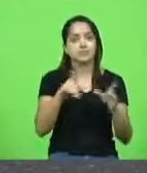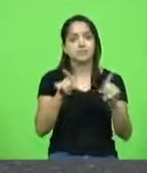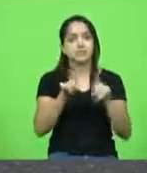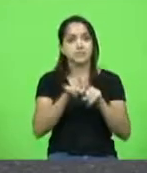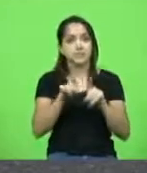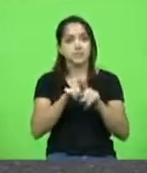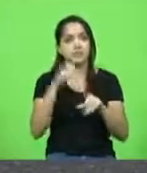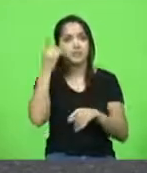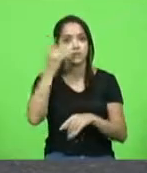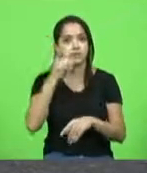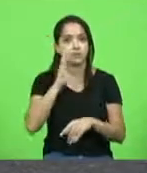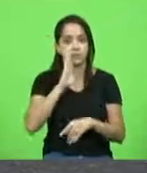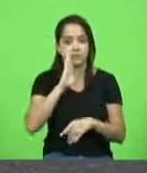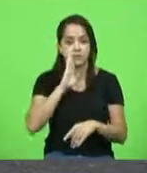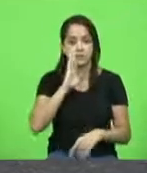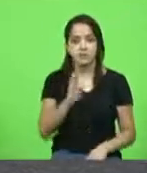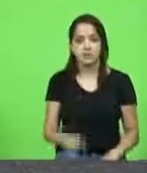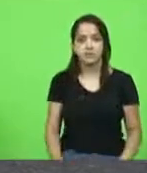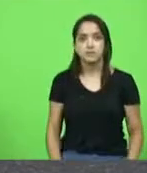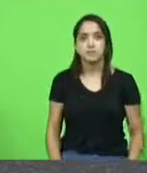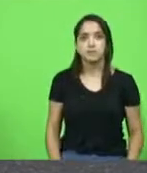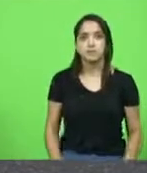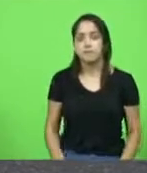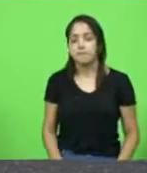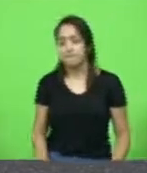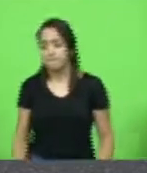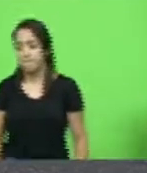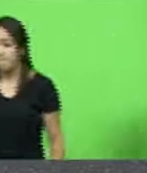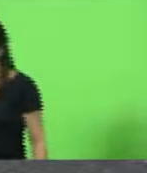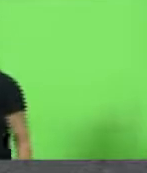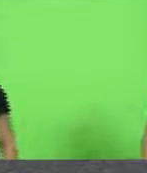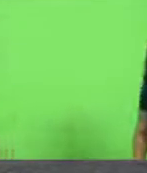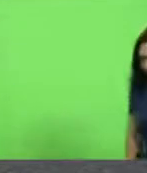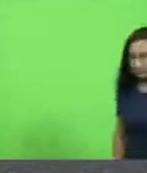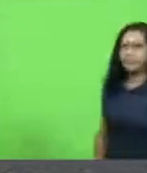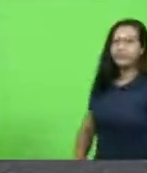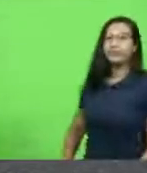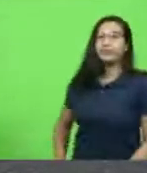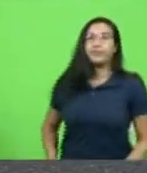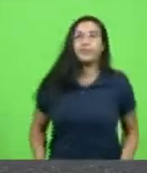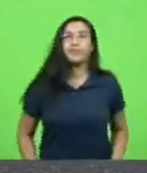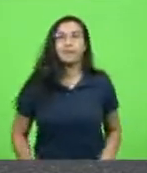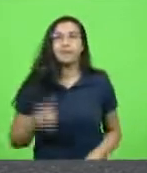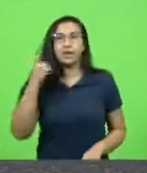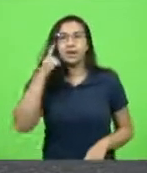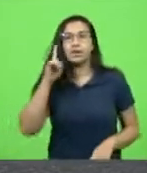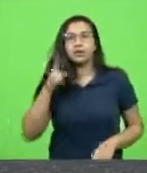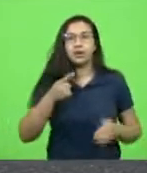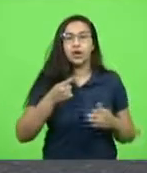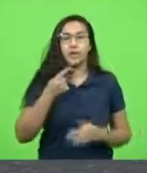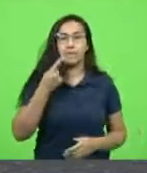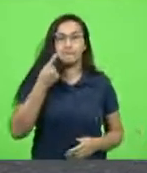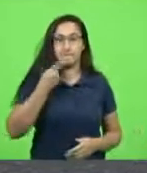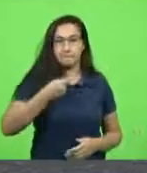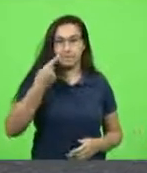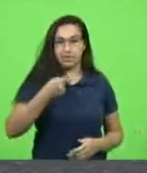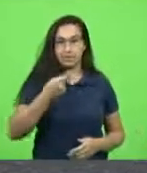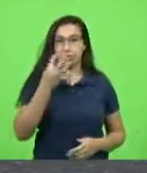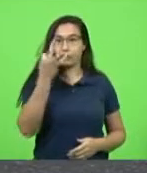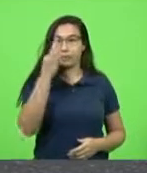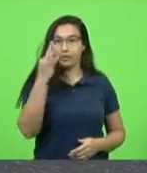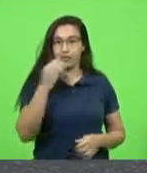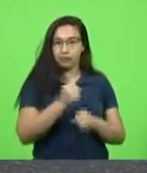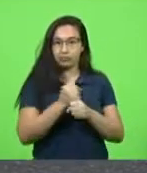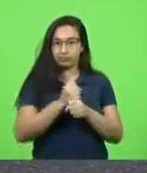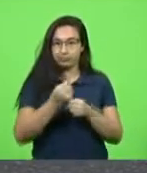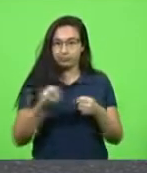Berlanda vossa excelência que junto com o deputado Mauro no dia primeiro de fevereiro deste ano